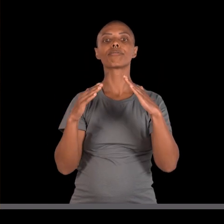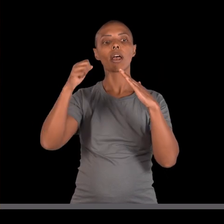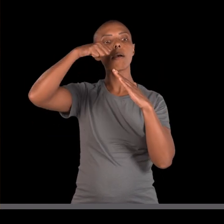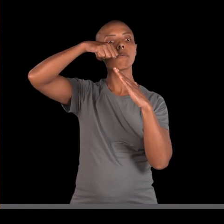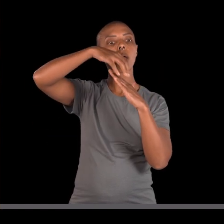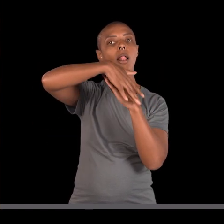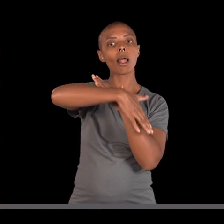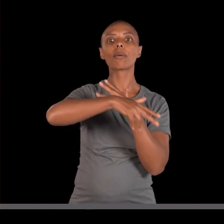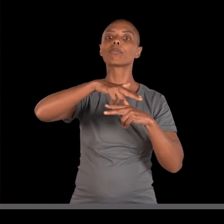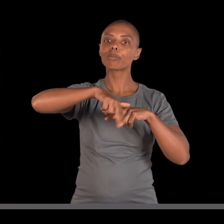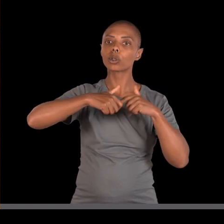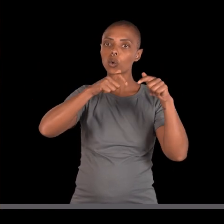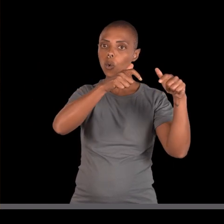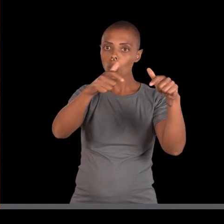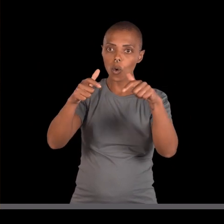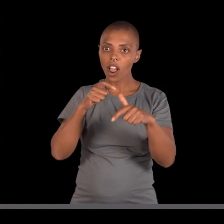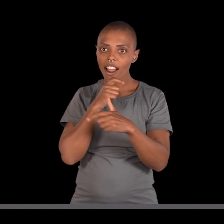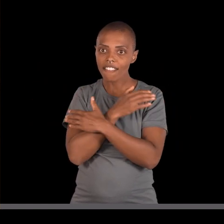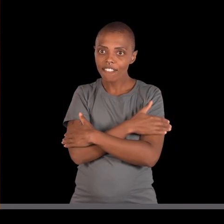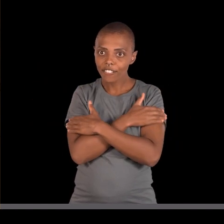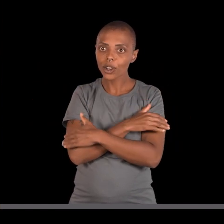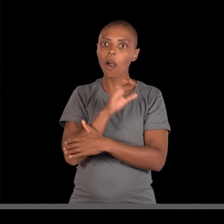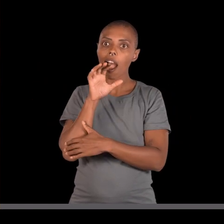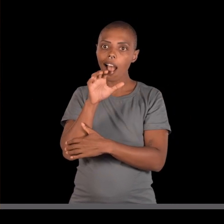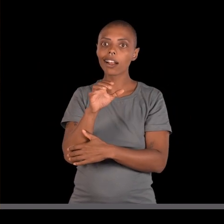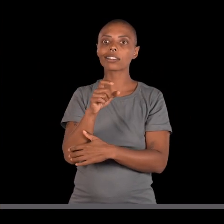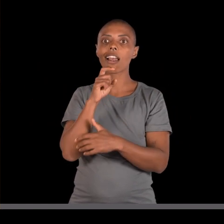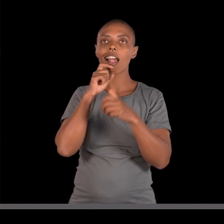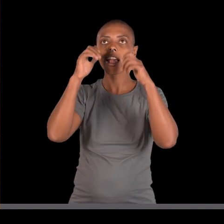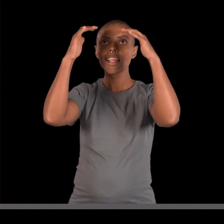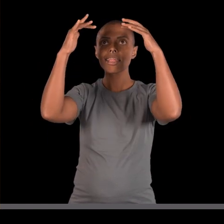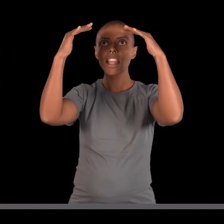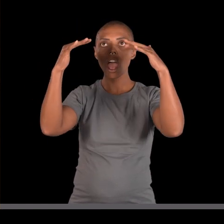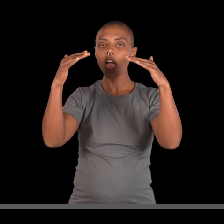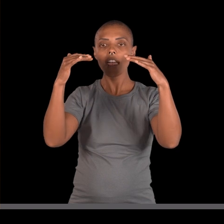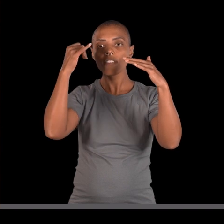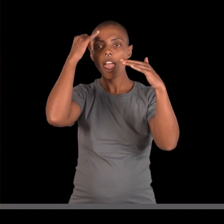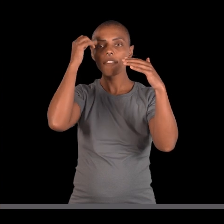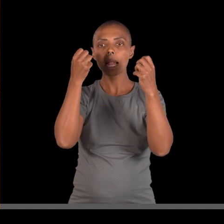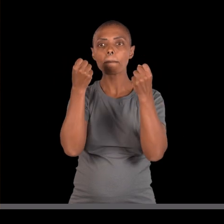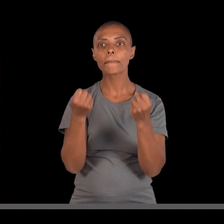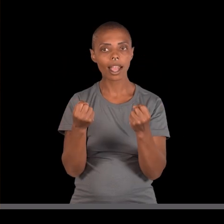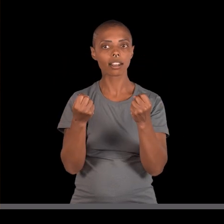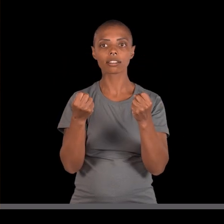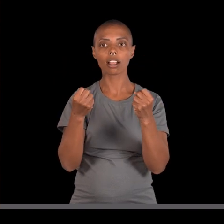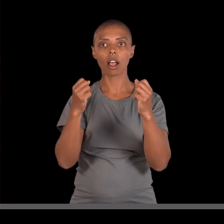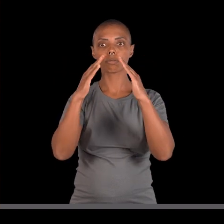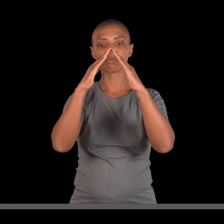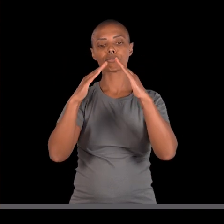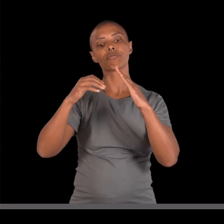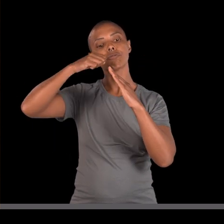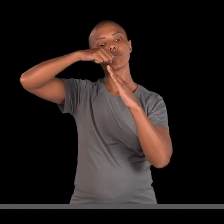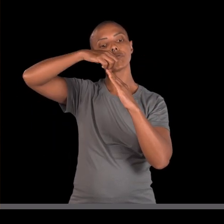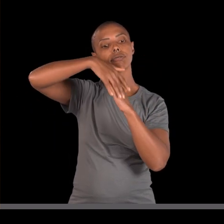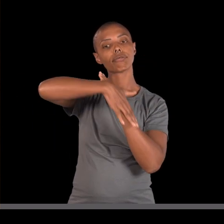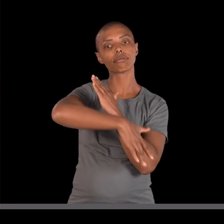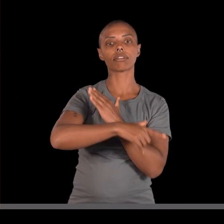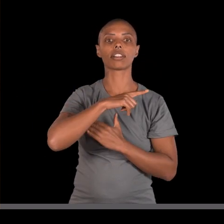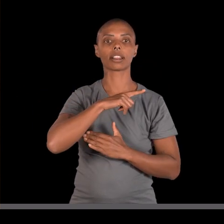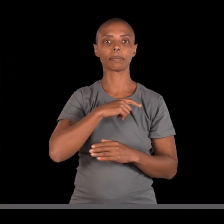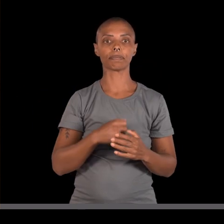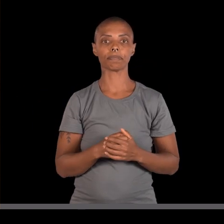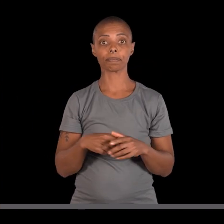árvores sobreviverem em regiões mais frias têm que ter esse formato de cone para poder escorrer a neve e não ficar muito pesado, né, na copa da